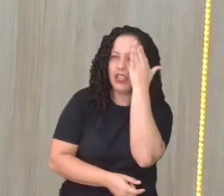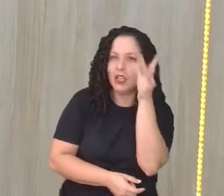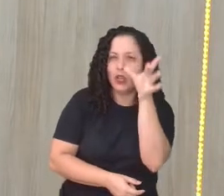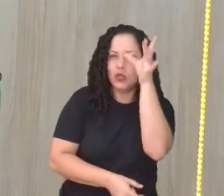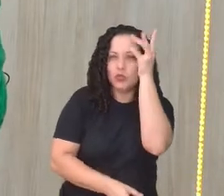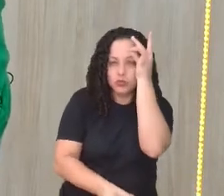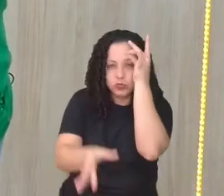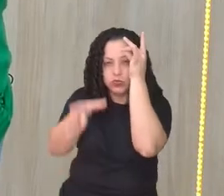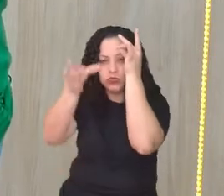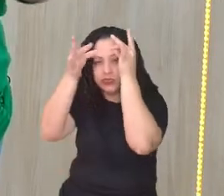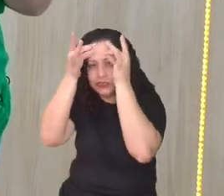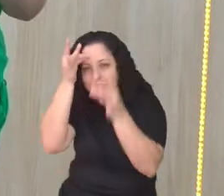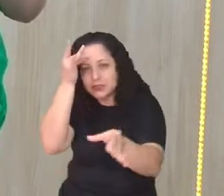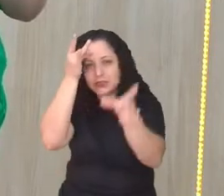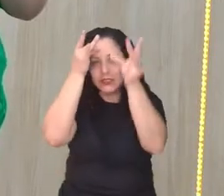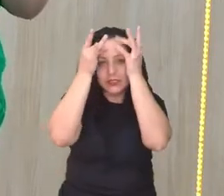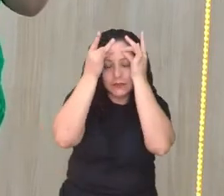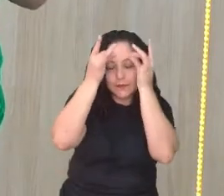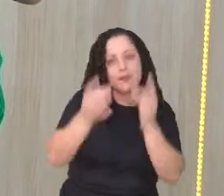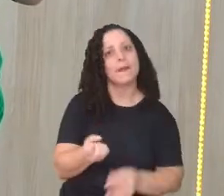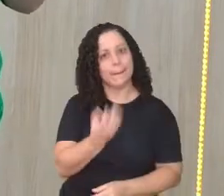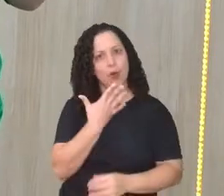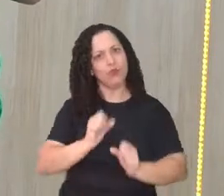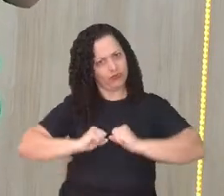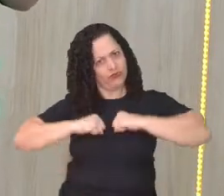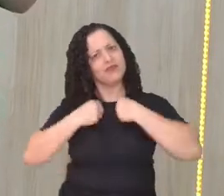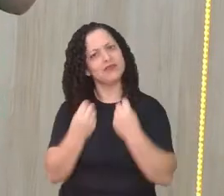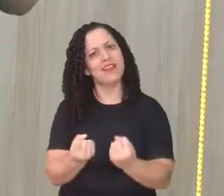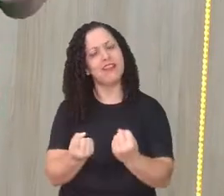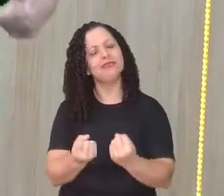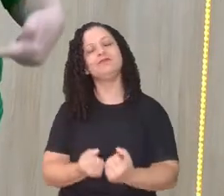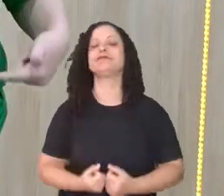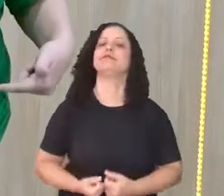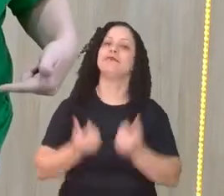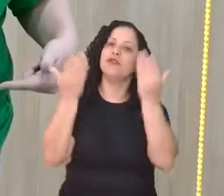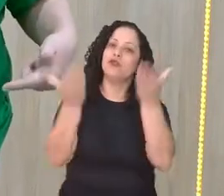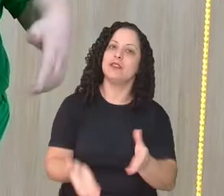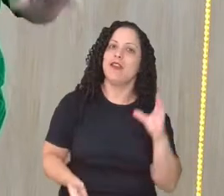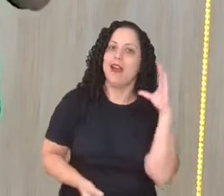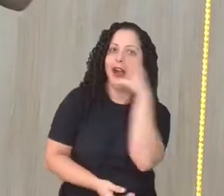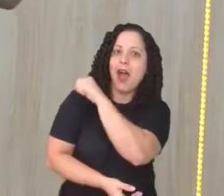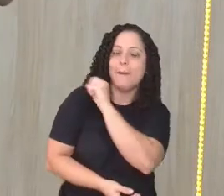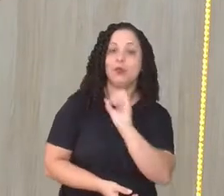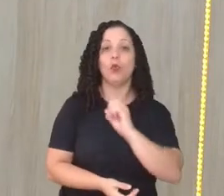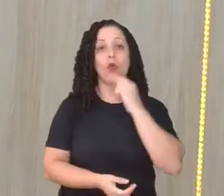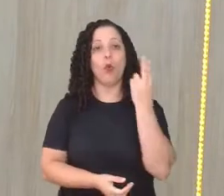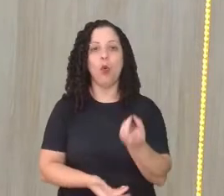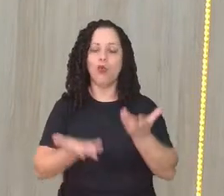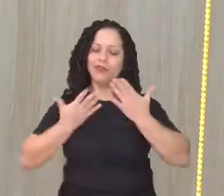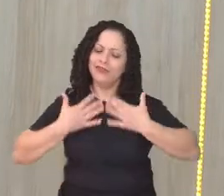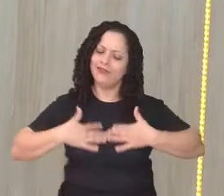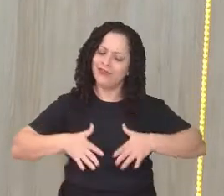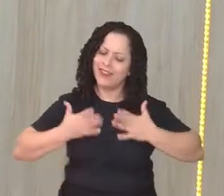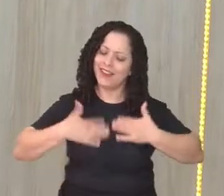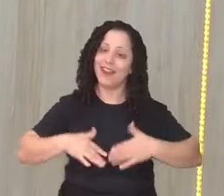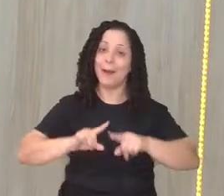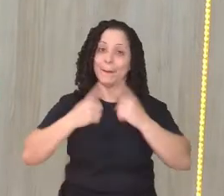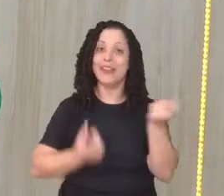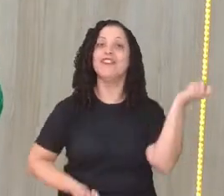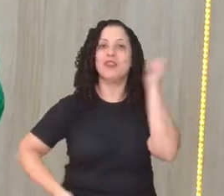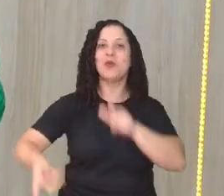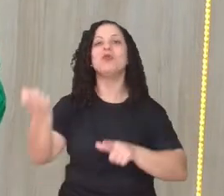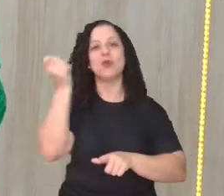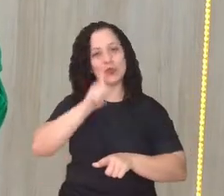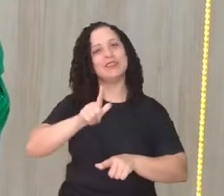está tentando entender. Por quê? Porque, independente se você vai rápido ou se você vai mais lento, você vai chegar